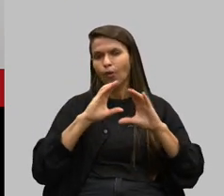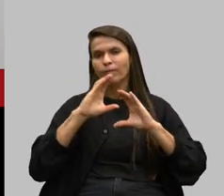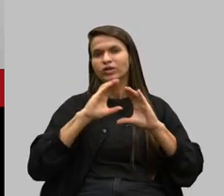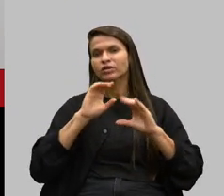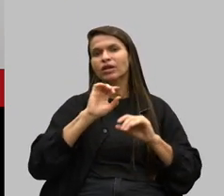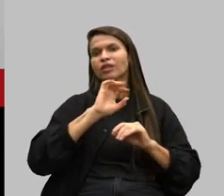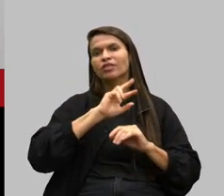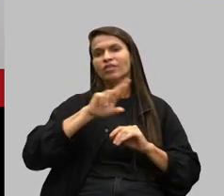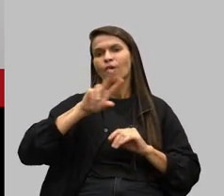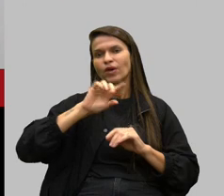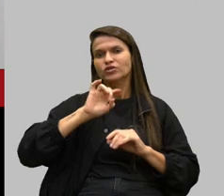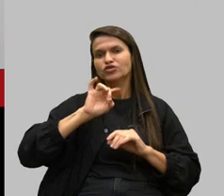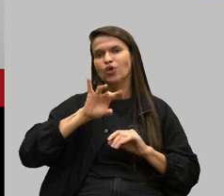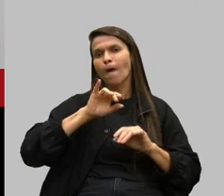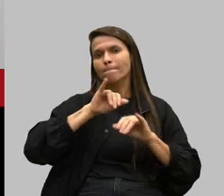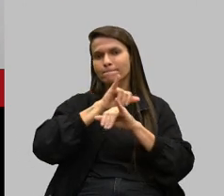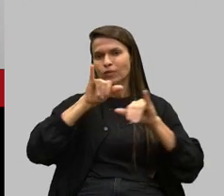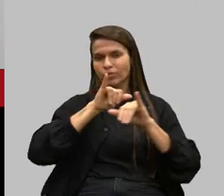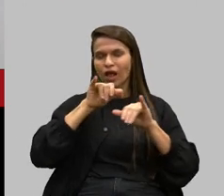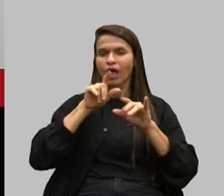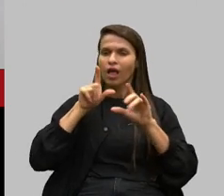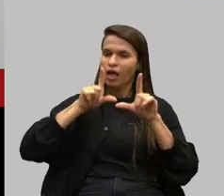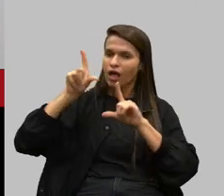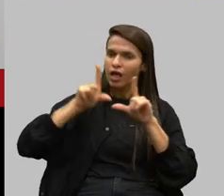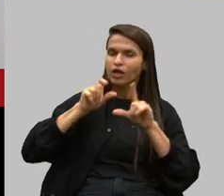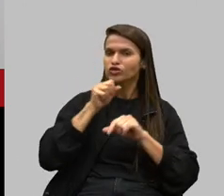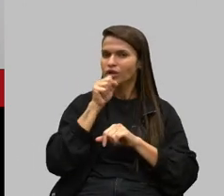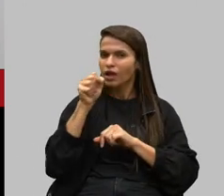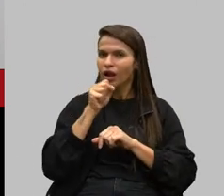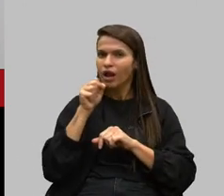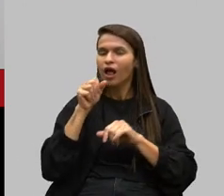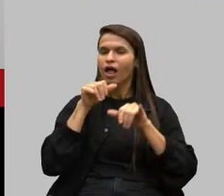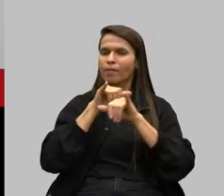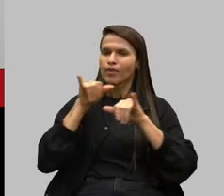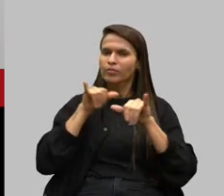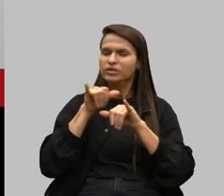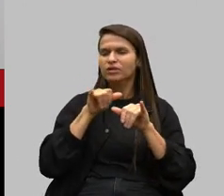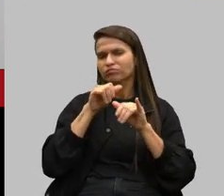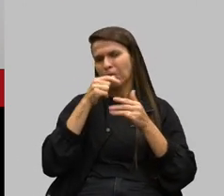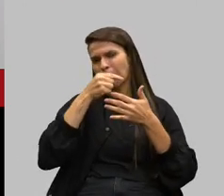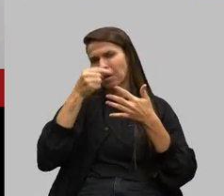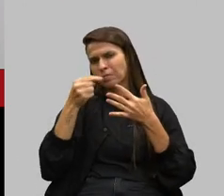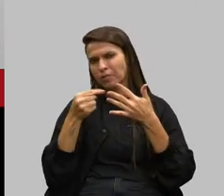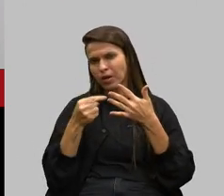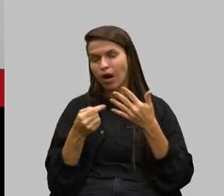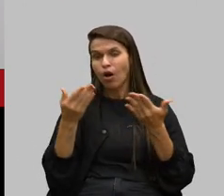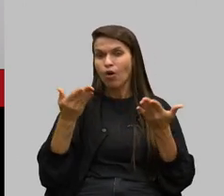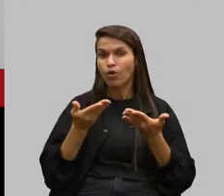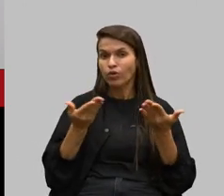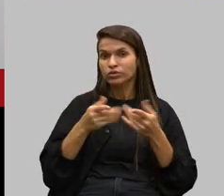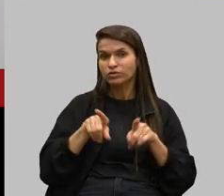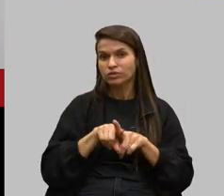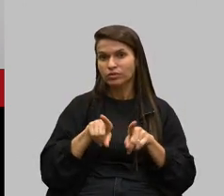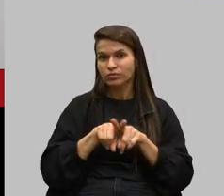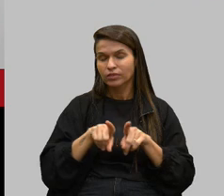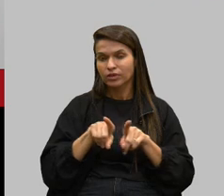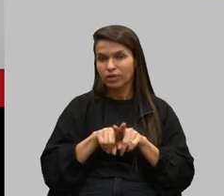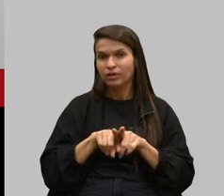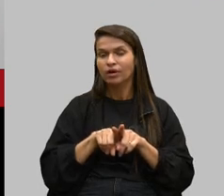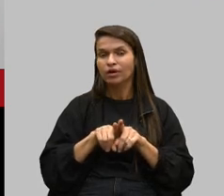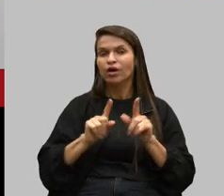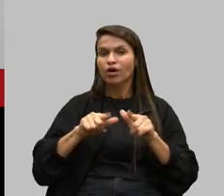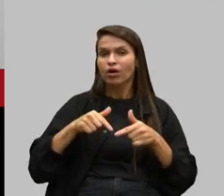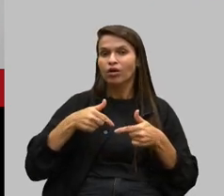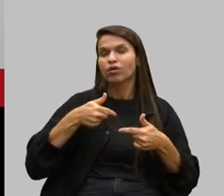publicidade né é imprensa é jornalismo é publicidade é hoje também a atuação